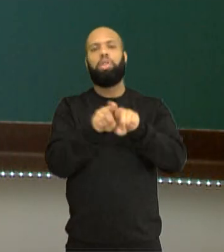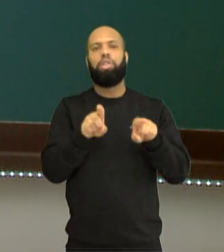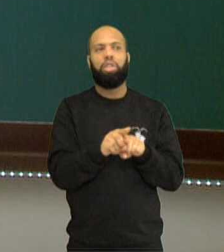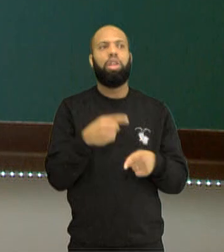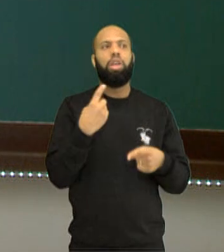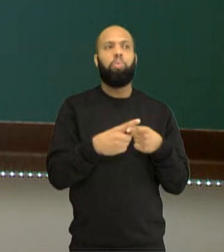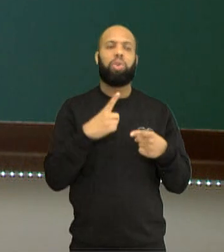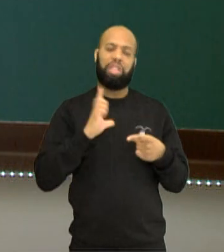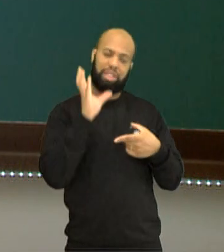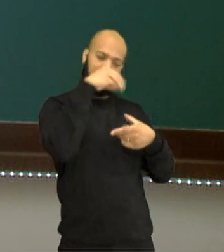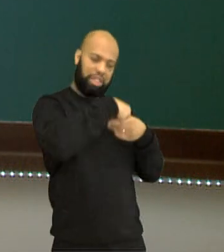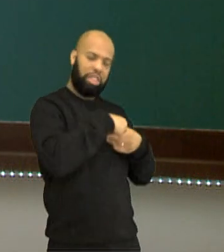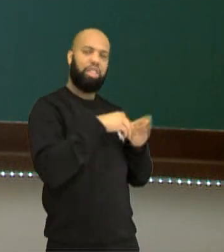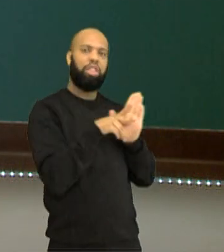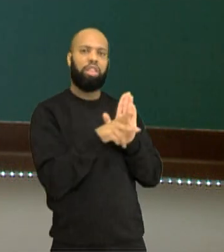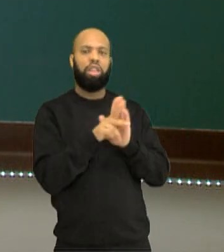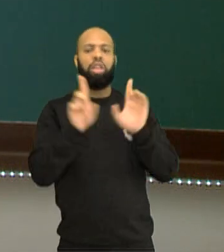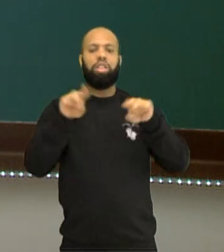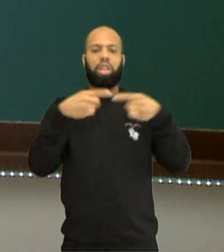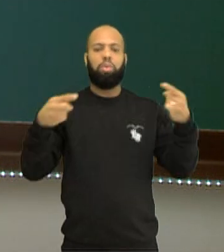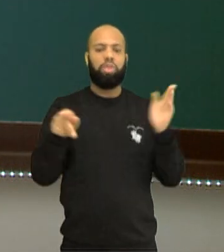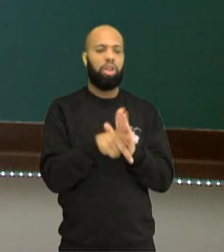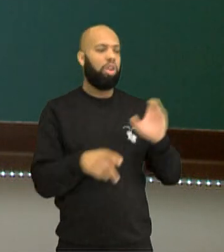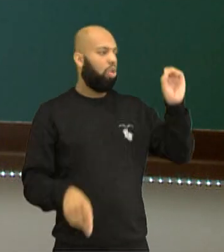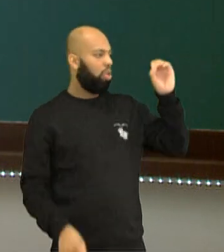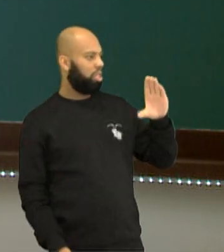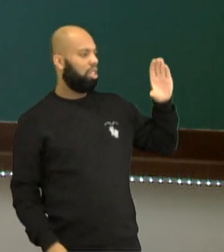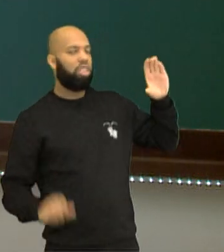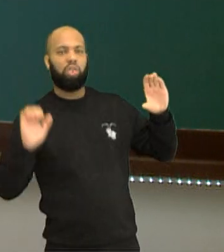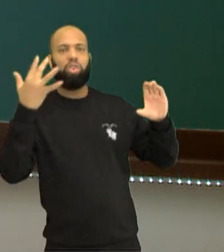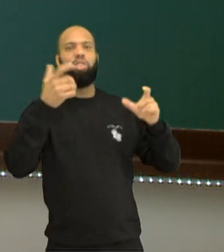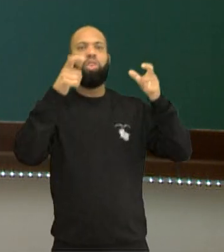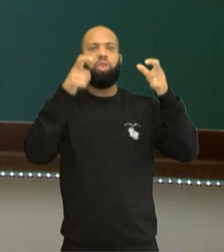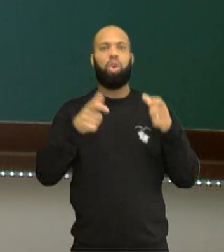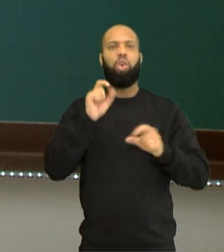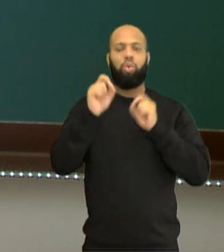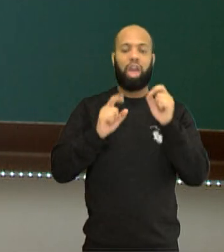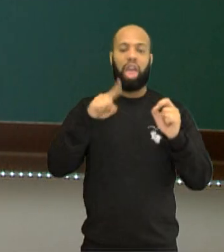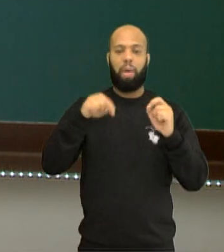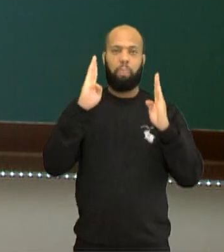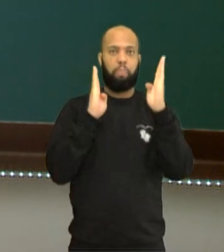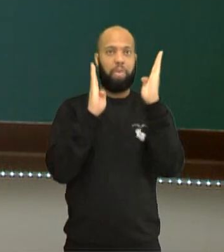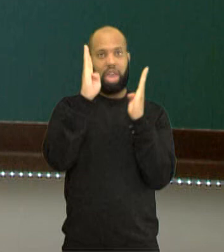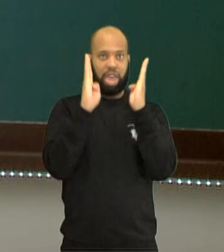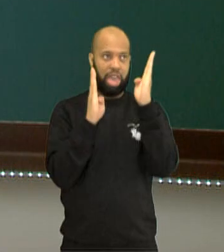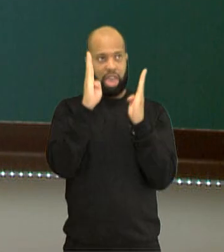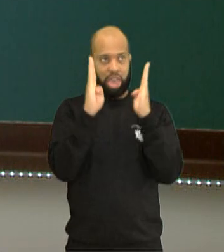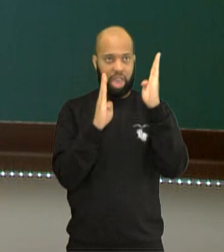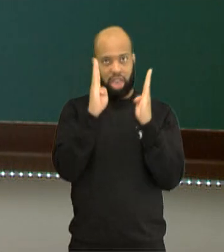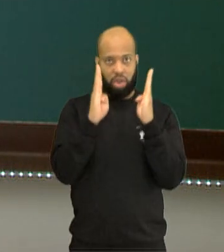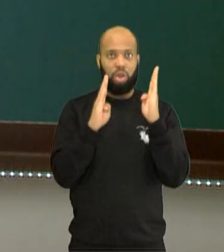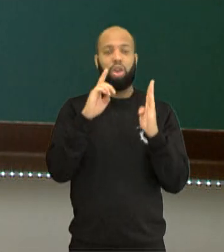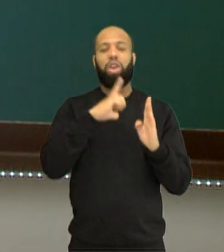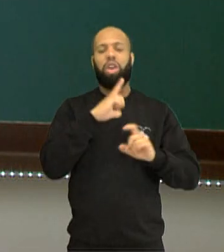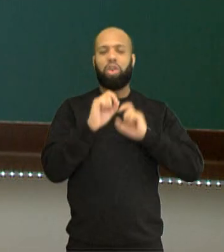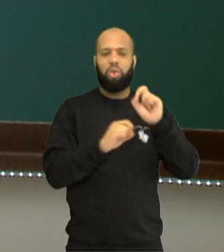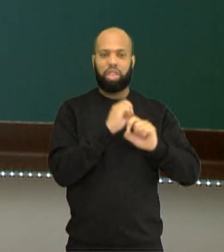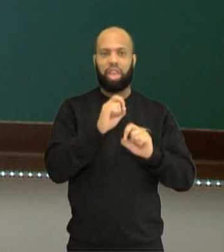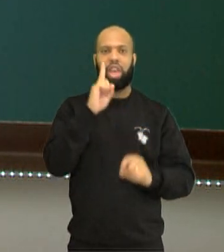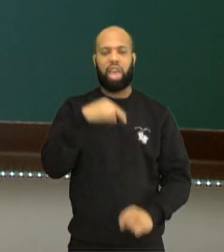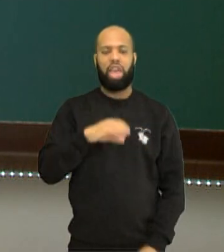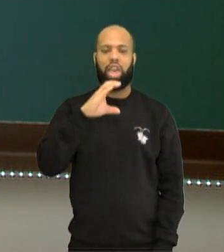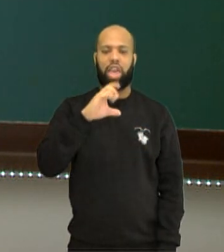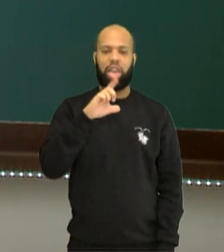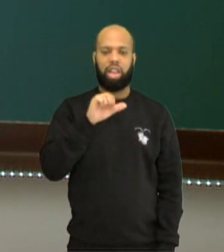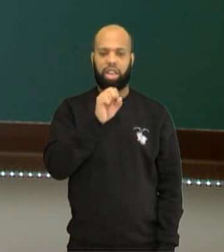que dentro da nossa música ocidental, isso aconteceu somente lá no período clássico, quando surgem as orquestras sinfônicas, que elas trouxeram